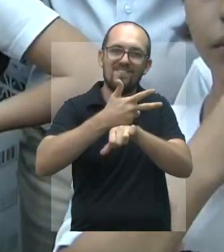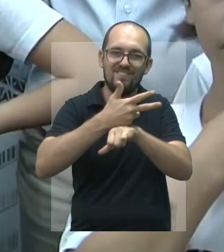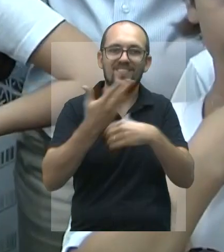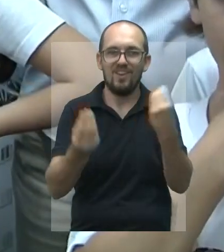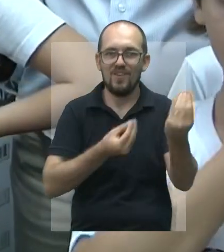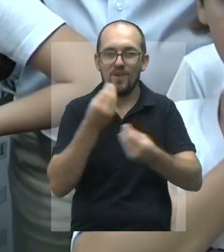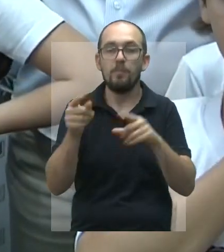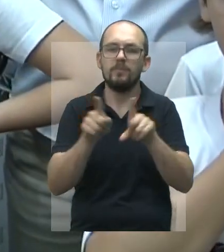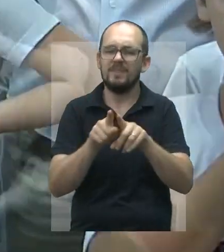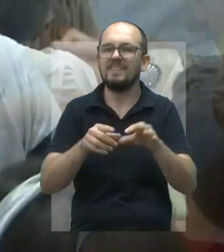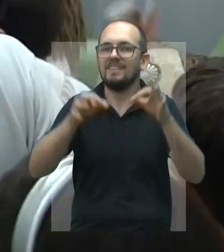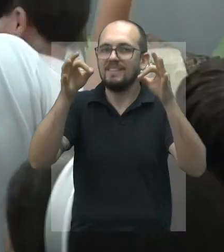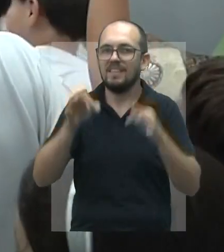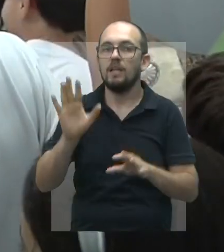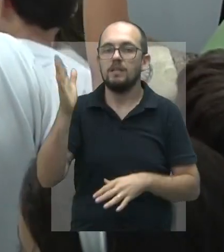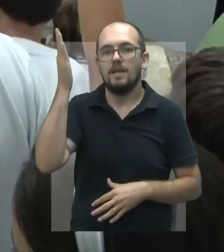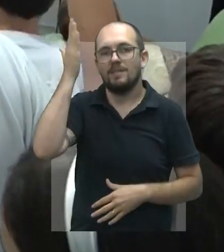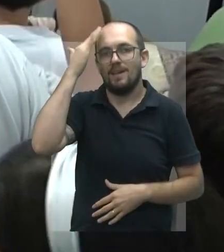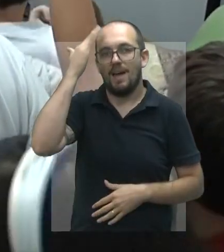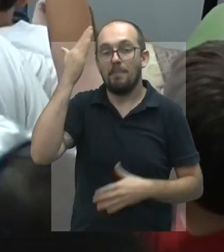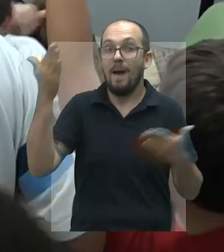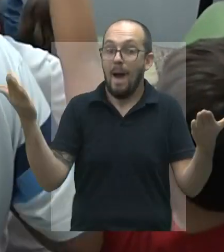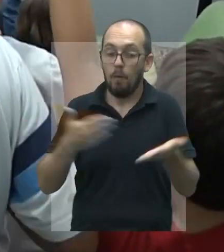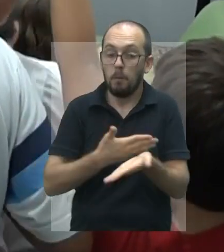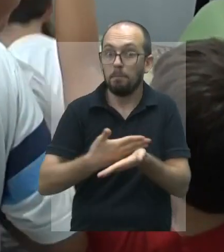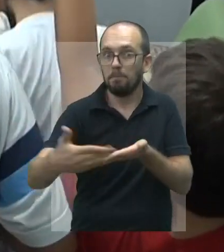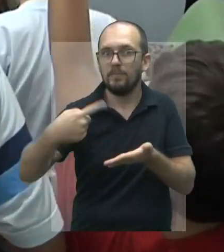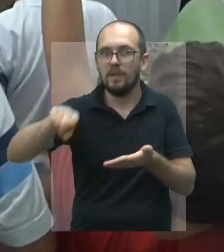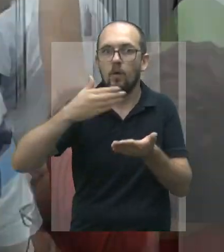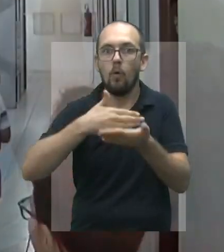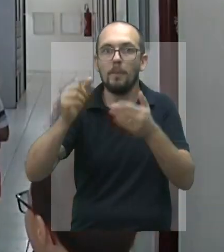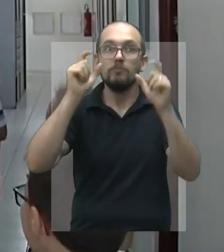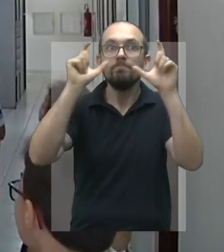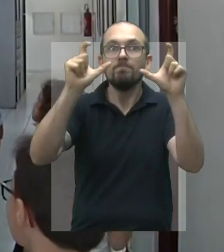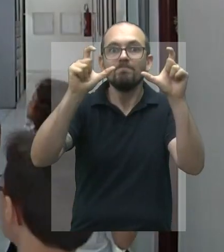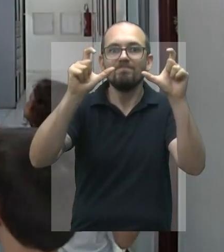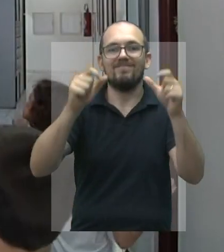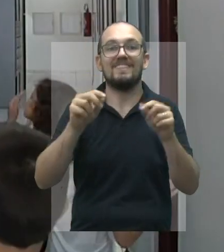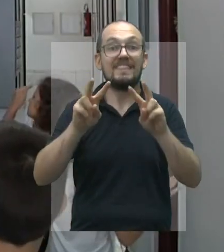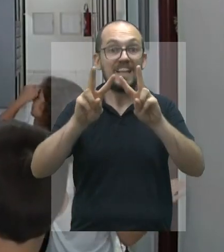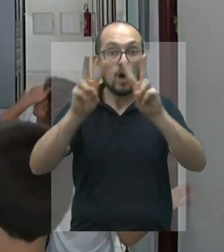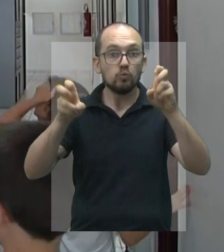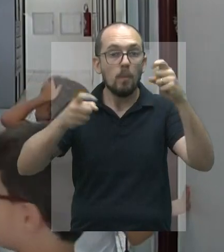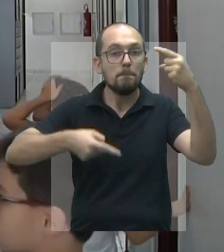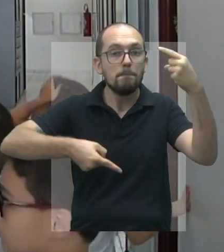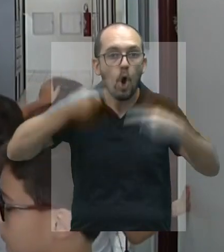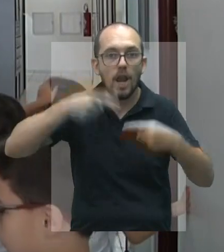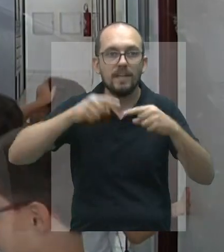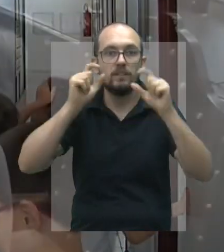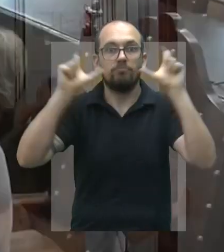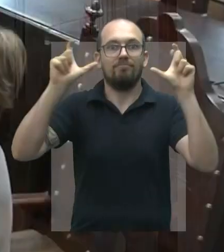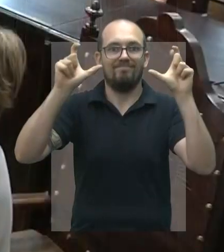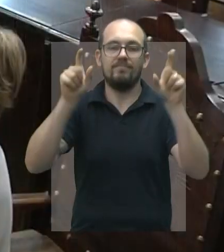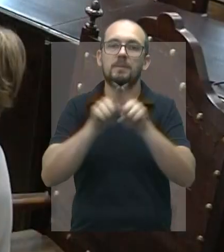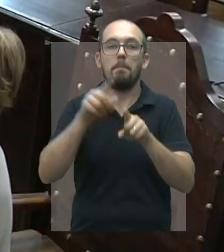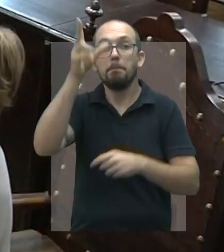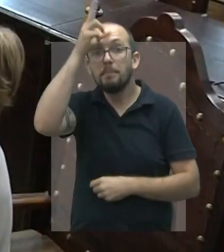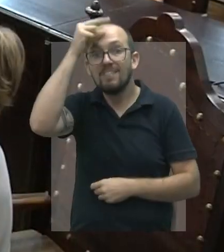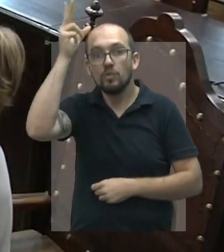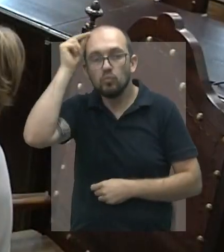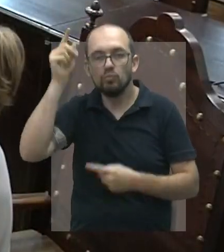E com certeza, a partir de agora, eles vão ficar bem mais antenados quando o assunto for política, prefeitura